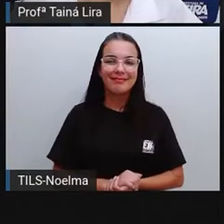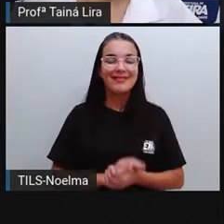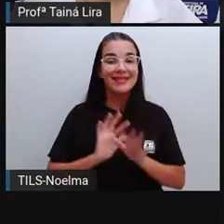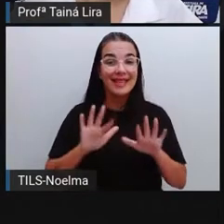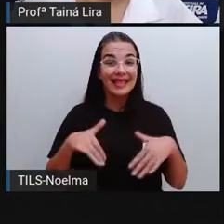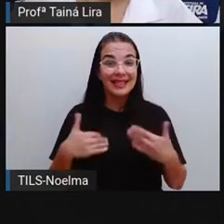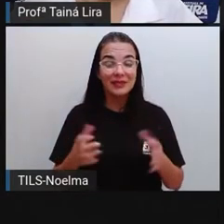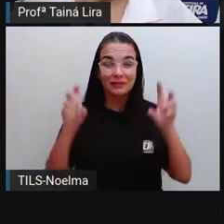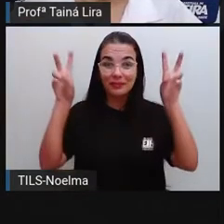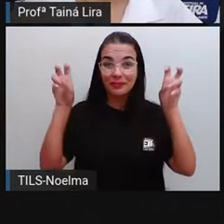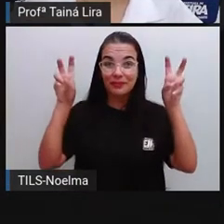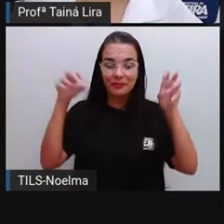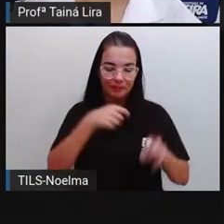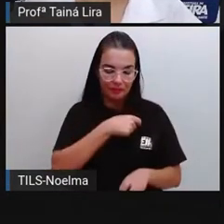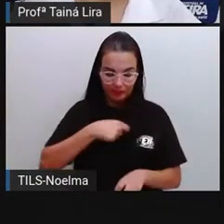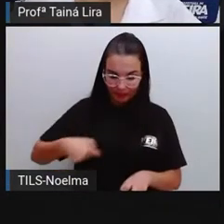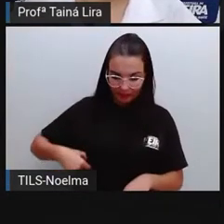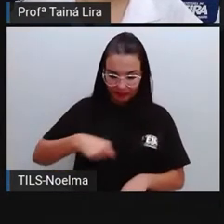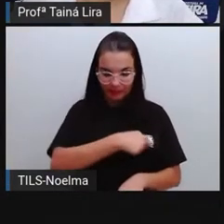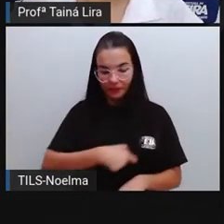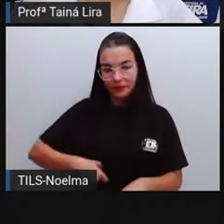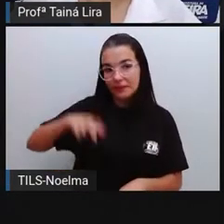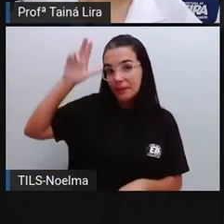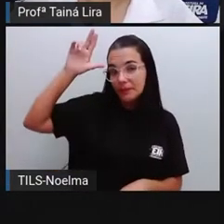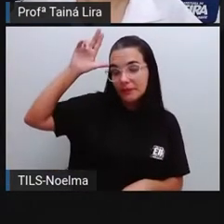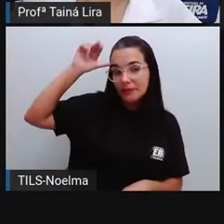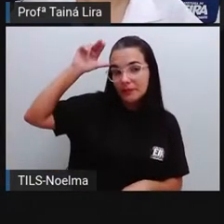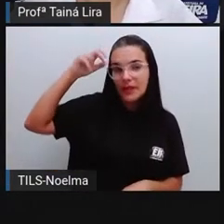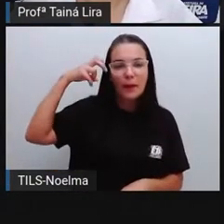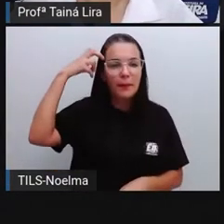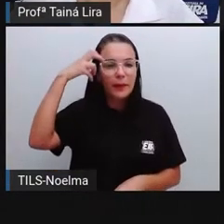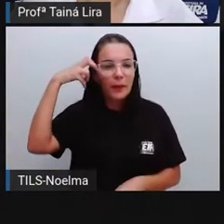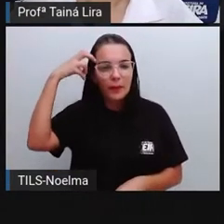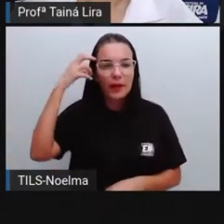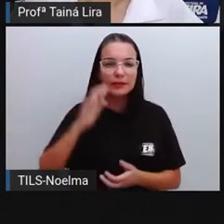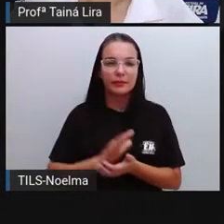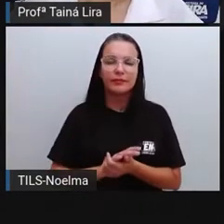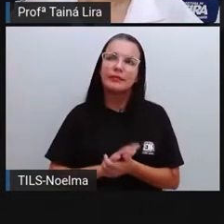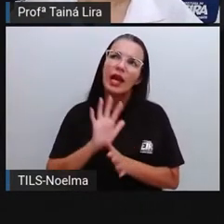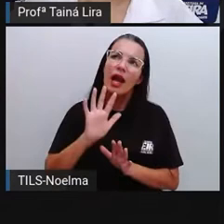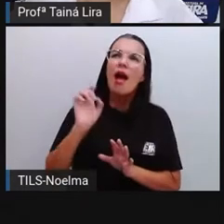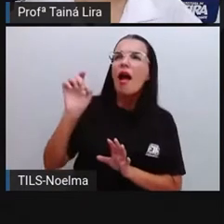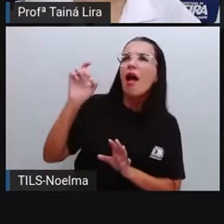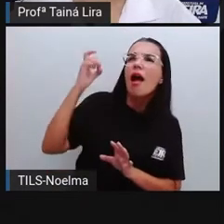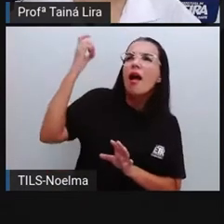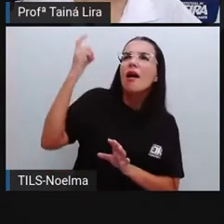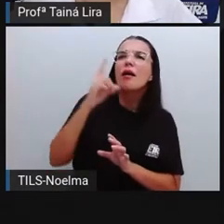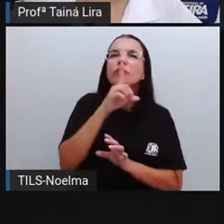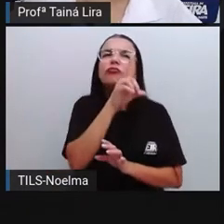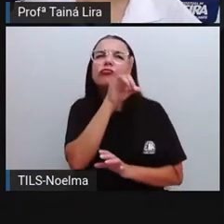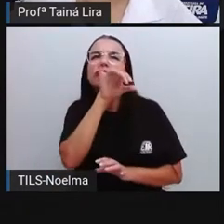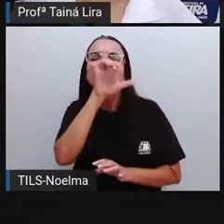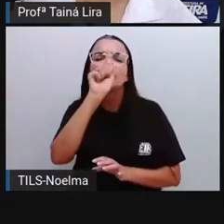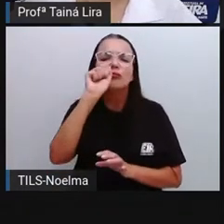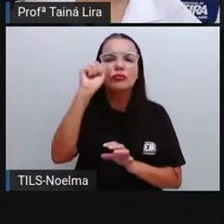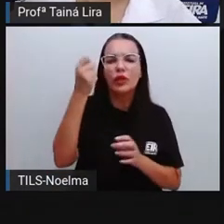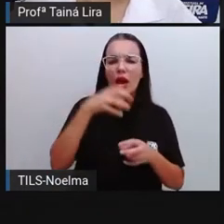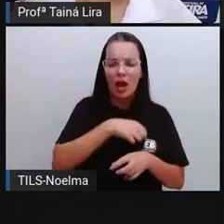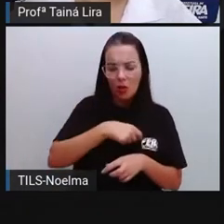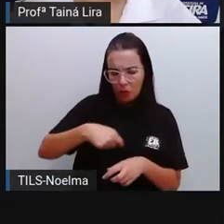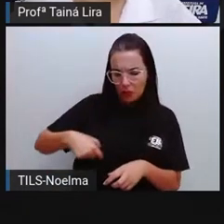A zebrinha preocupada. Era uma vez uma zebrinha listrada que vivia